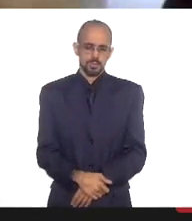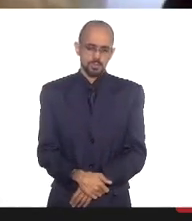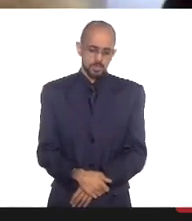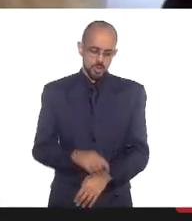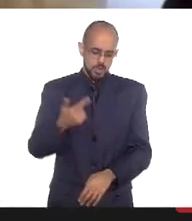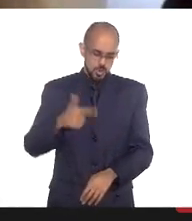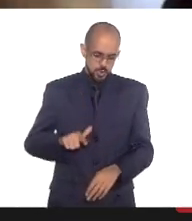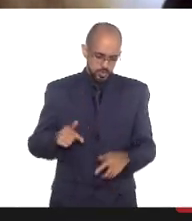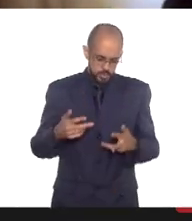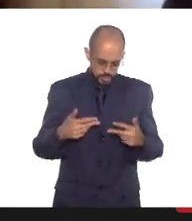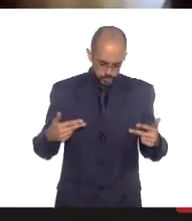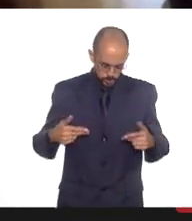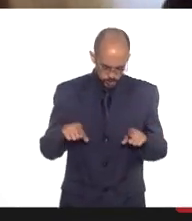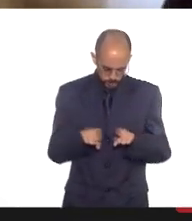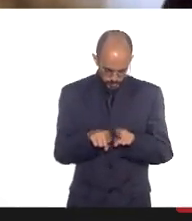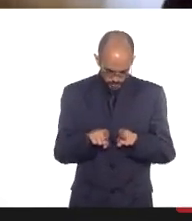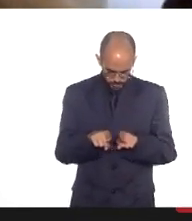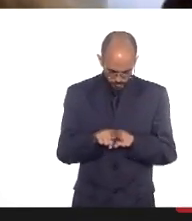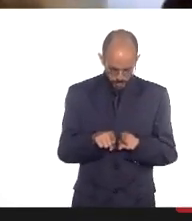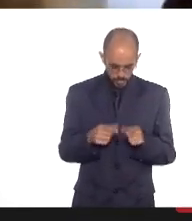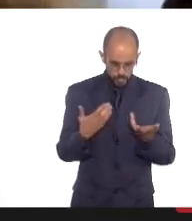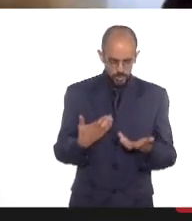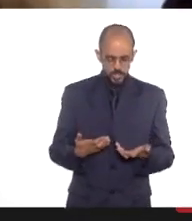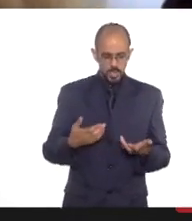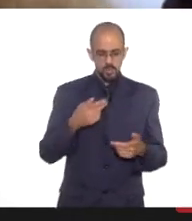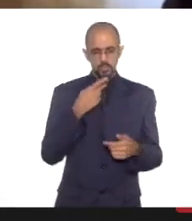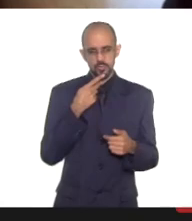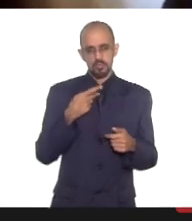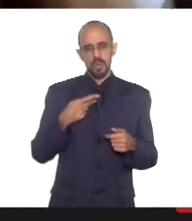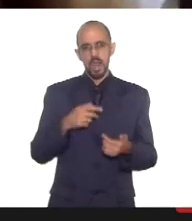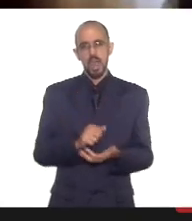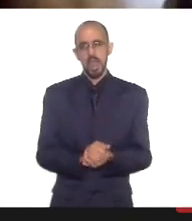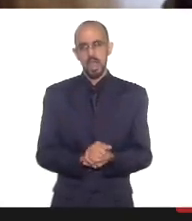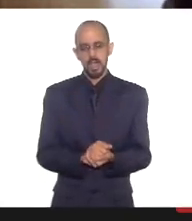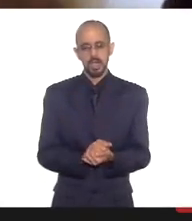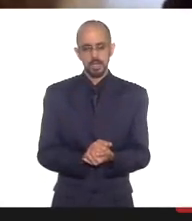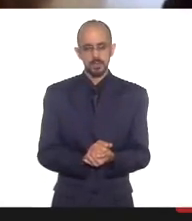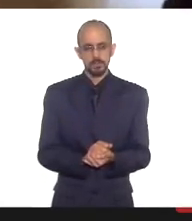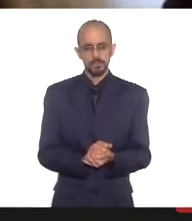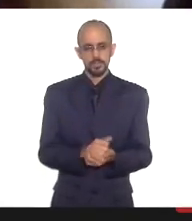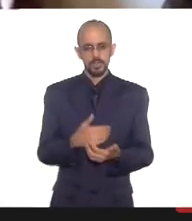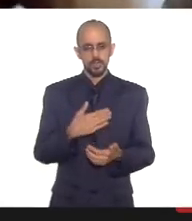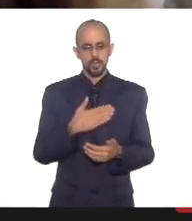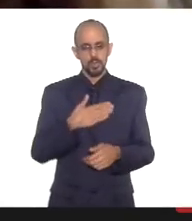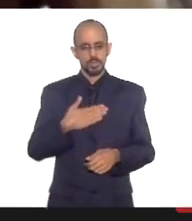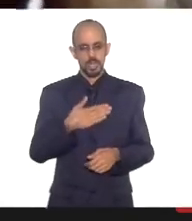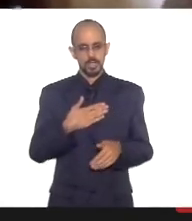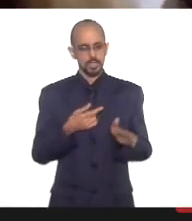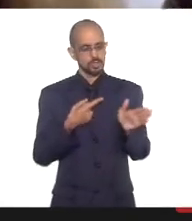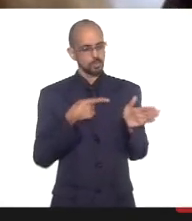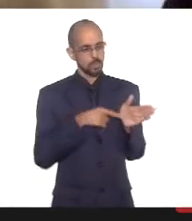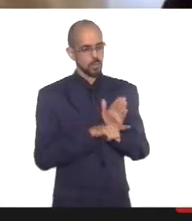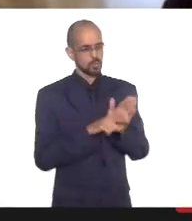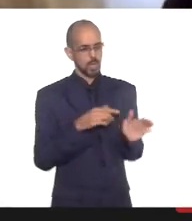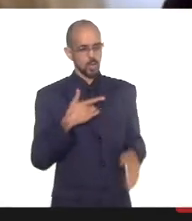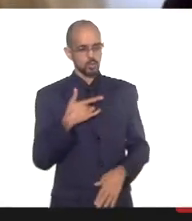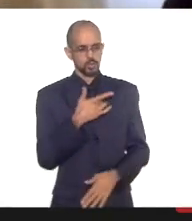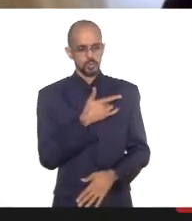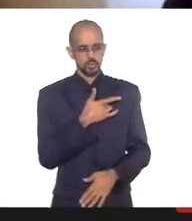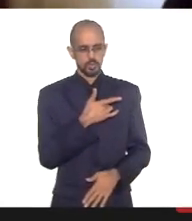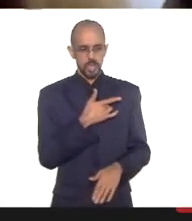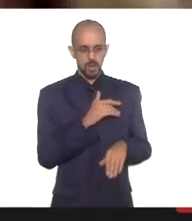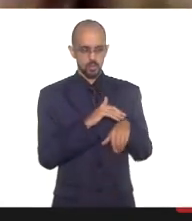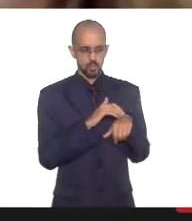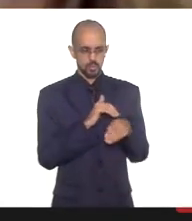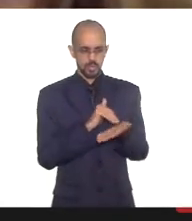outra coisa que eu gostaria de destacar e gostaria de perguntar ao representar secretário de saúde